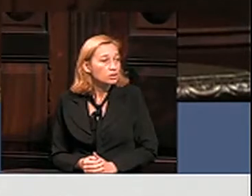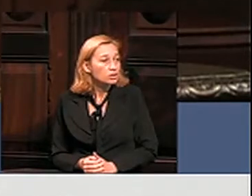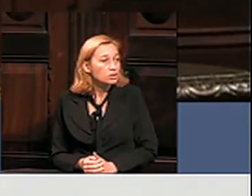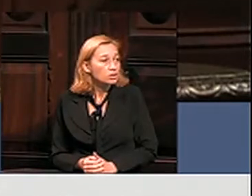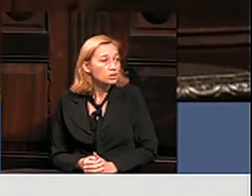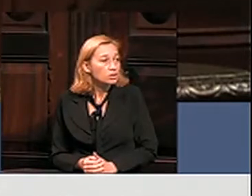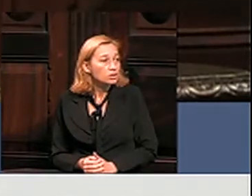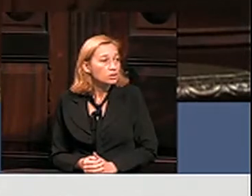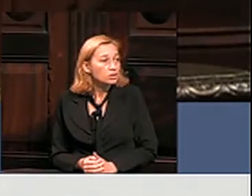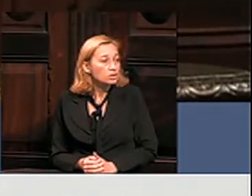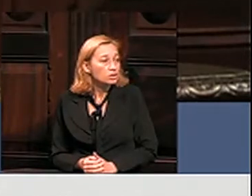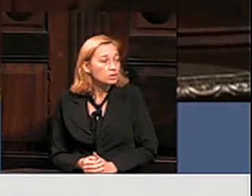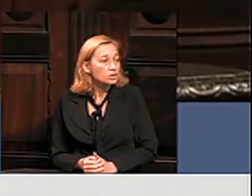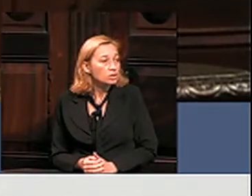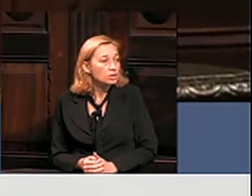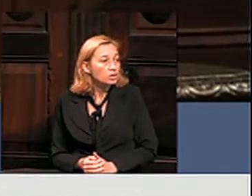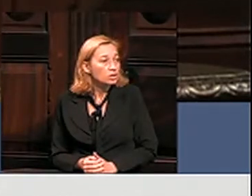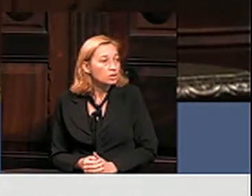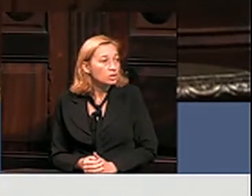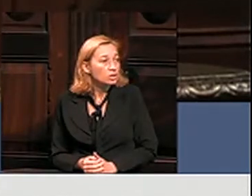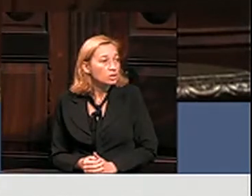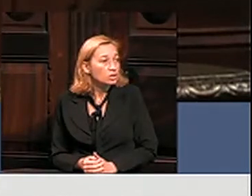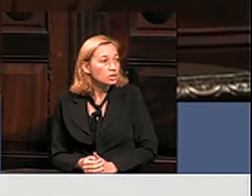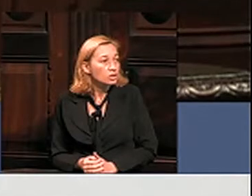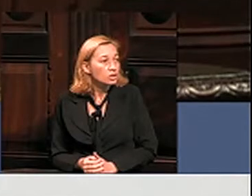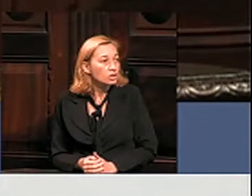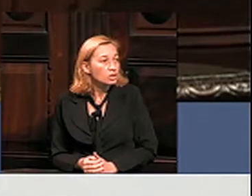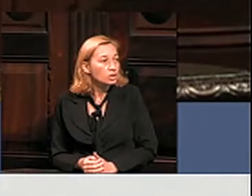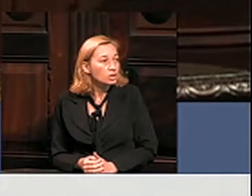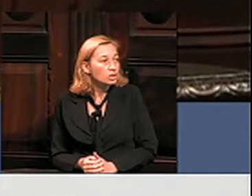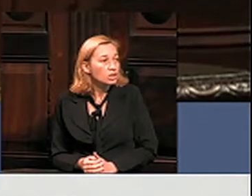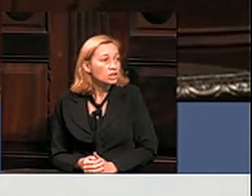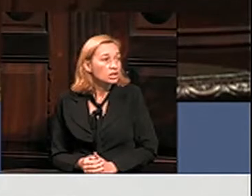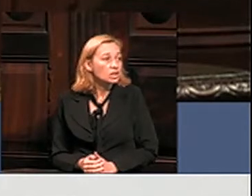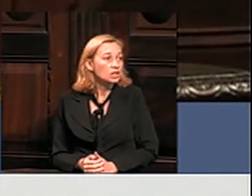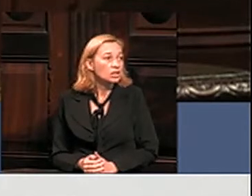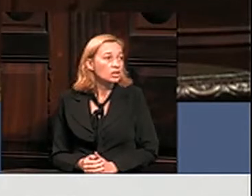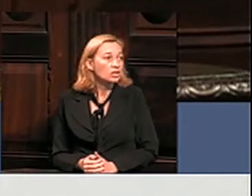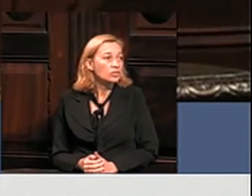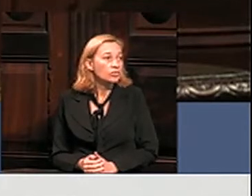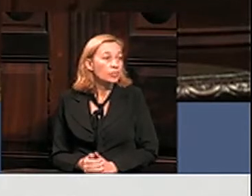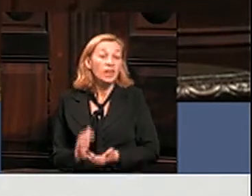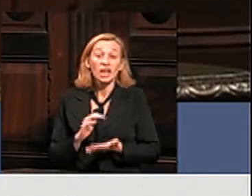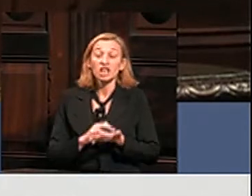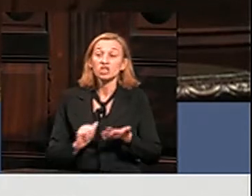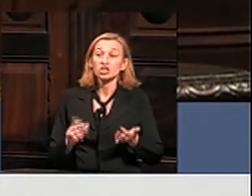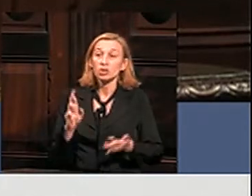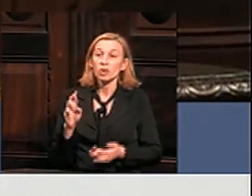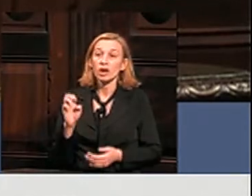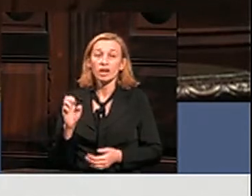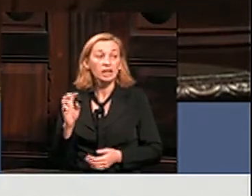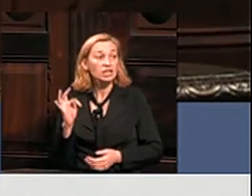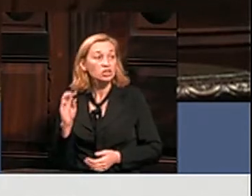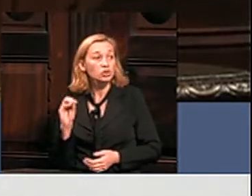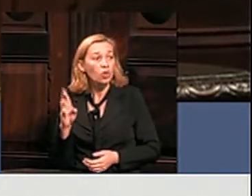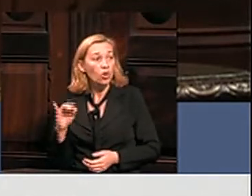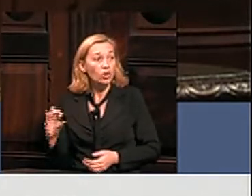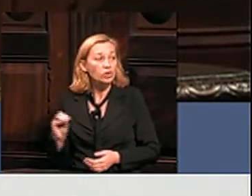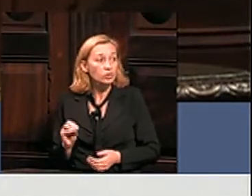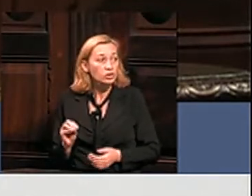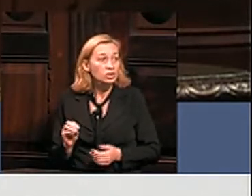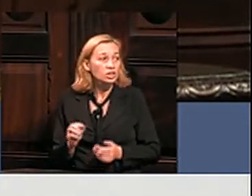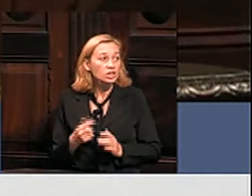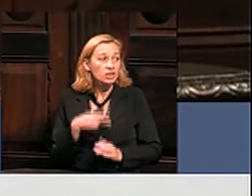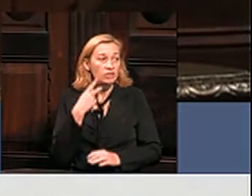É o seguinte, emitir o relatório e parecer conclusivo relativo à prestação